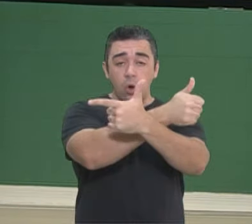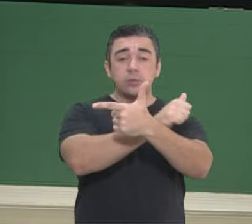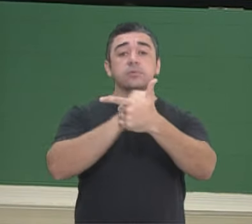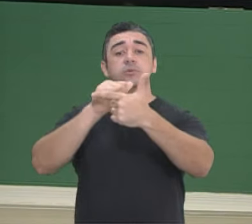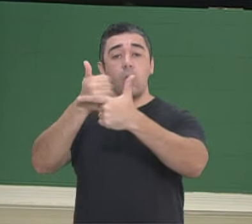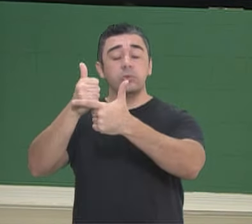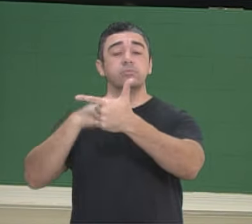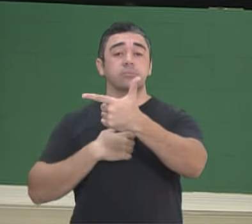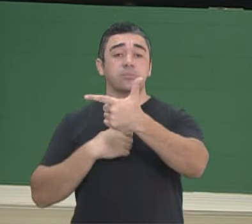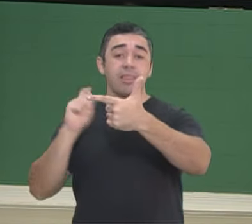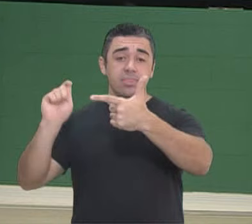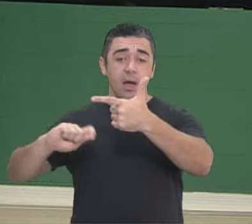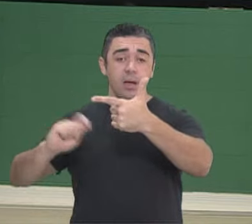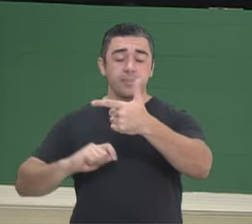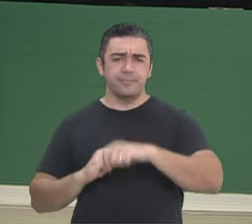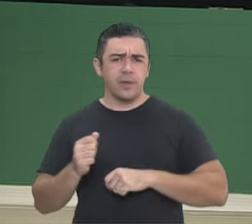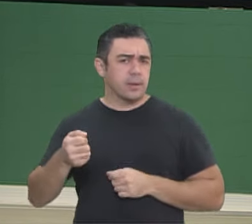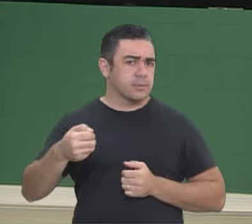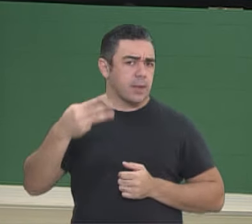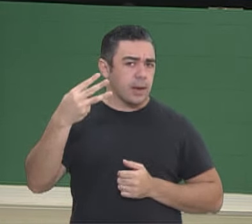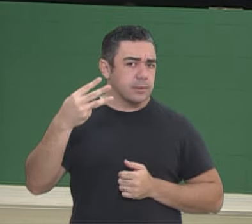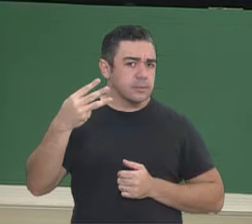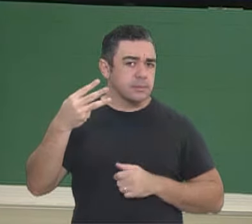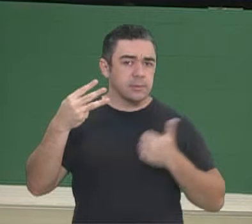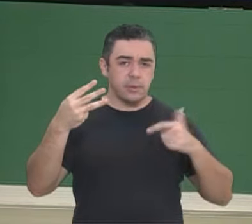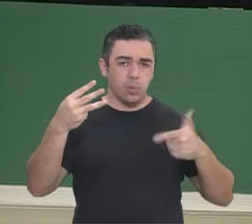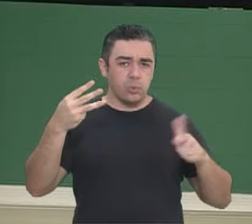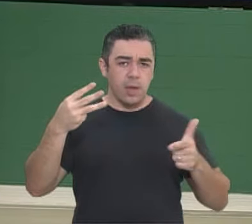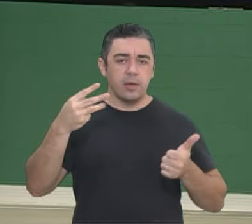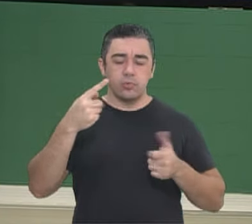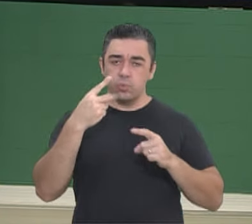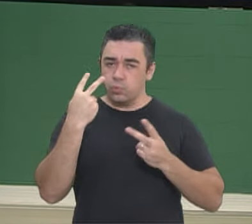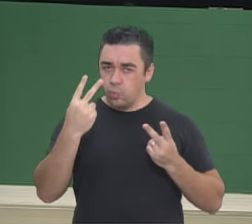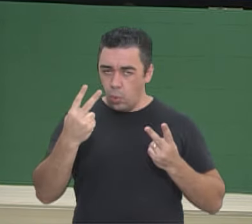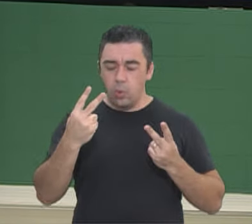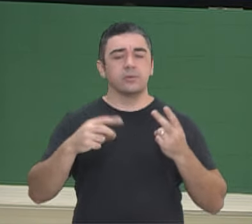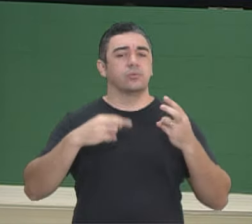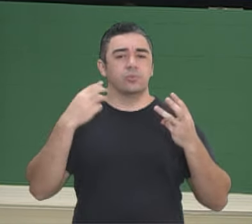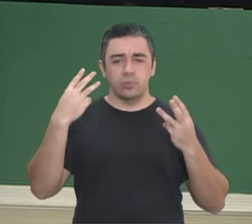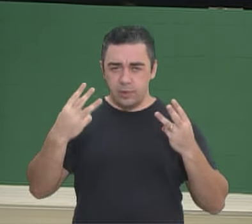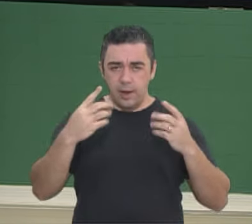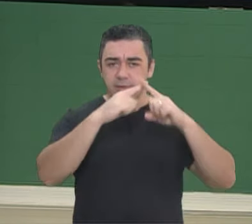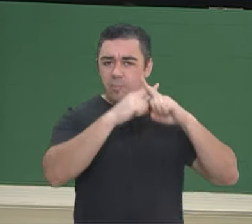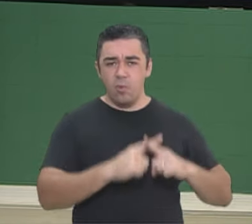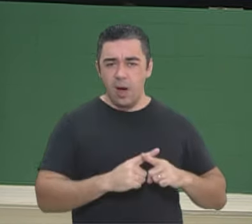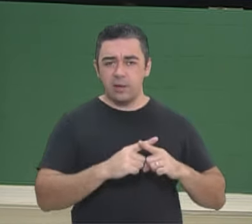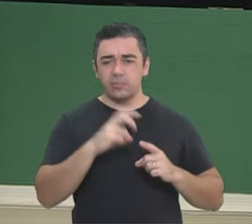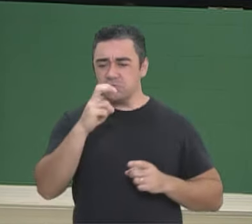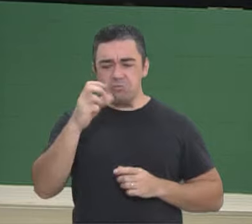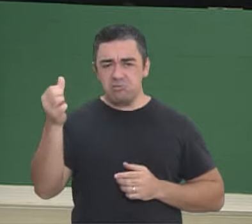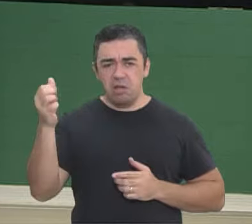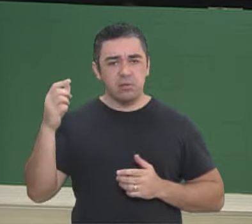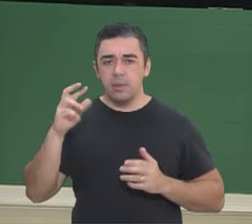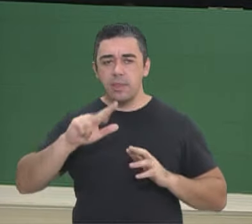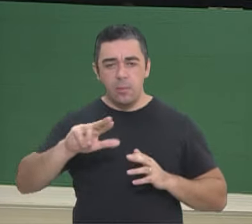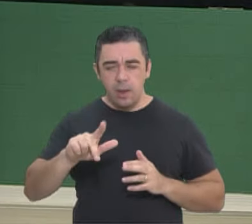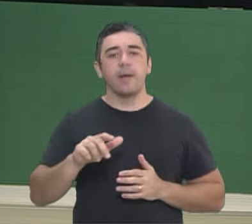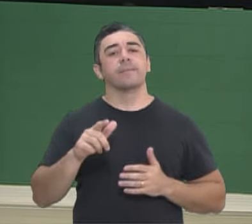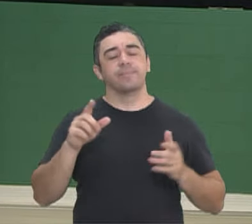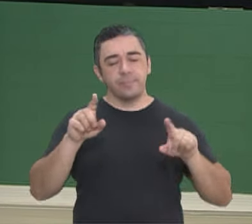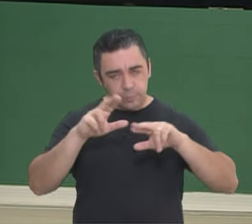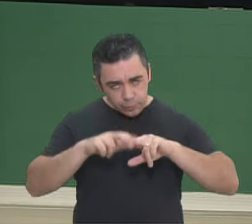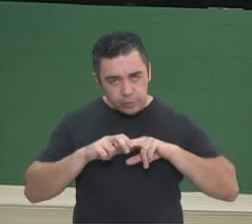coisa. Pensa comigo, o 13 não tem na tabuada do 2, nem do 3, nem do 4, nem do 5, nem do 6. Por isso, ele é um número